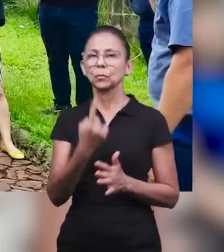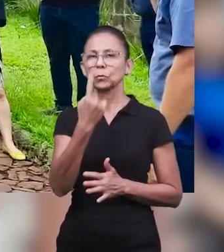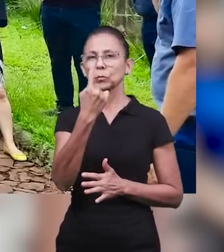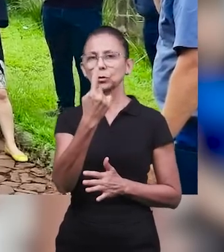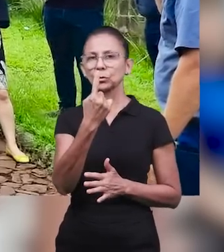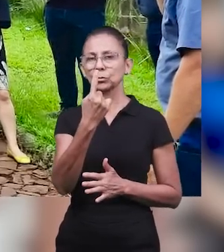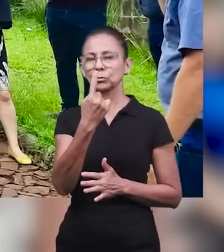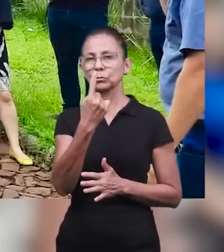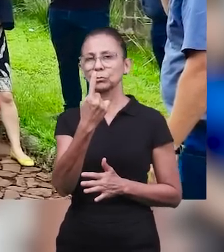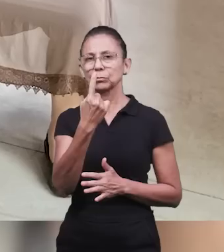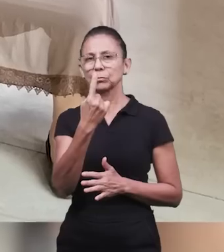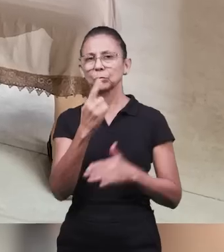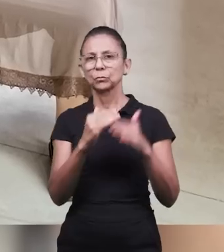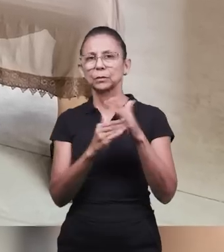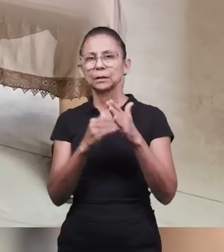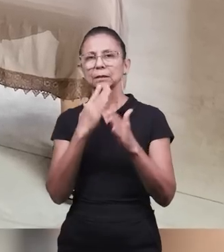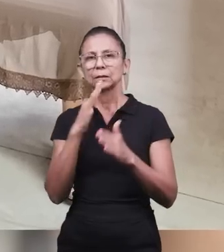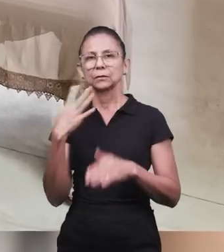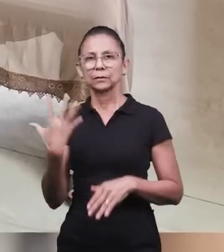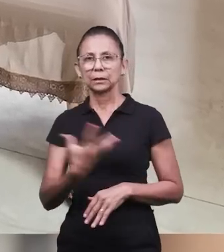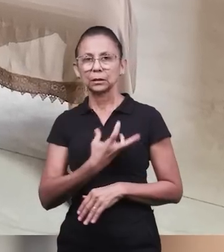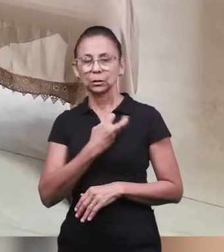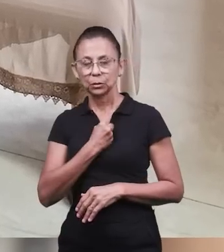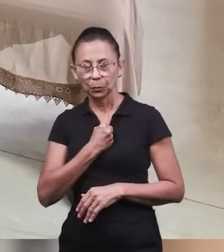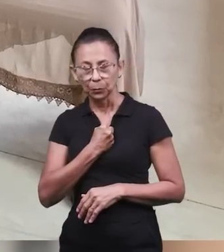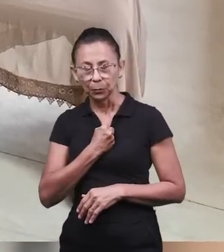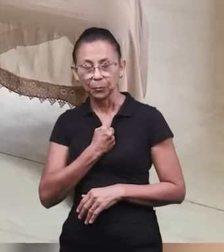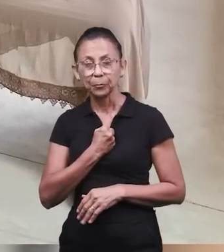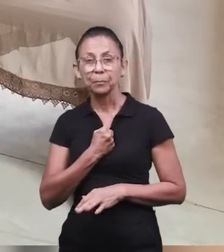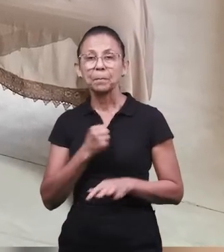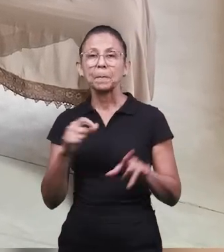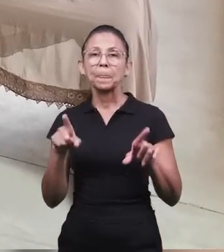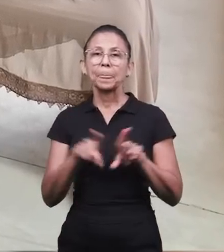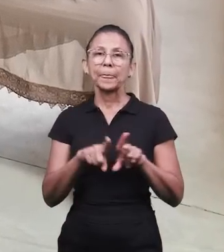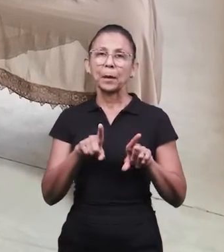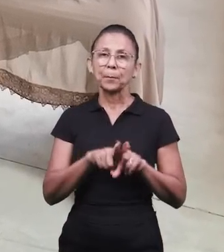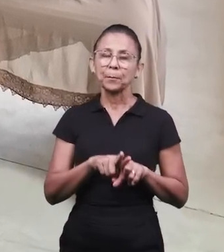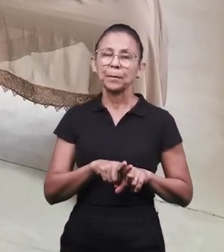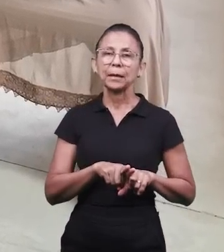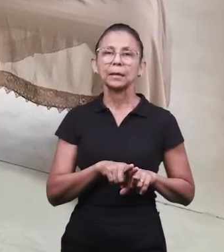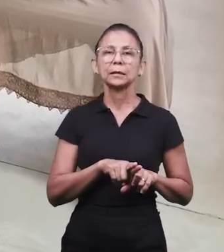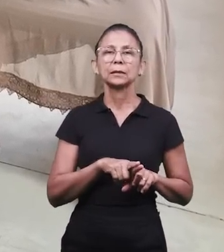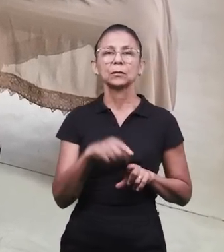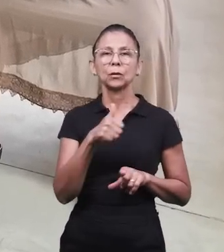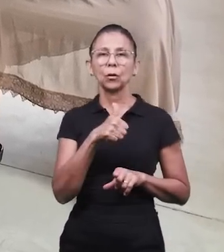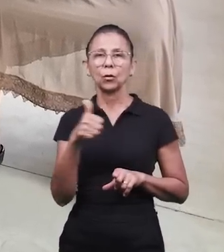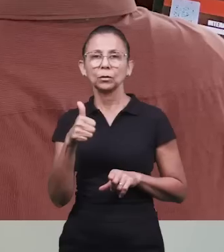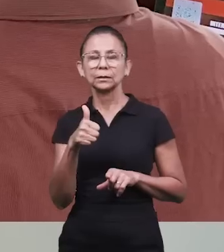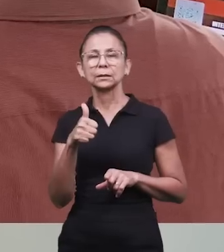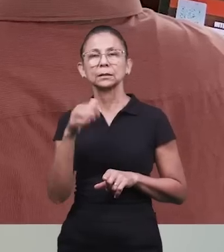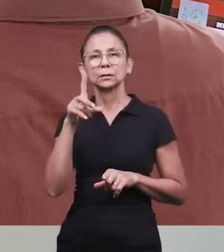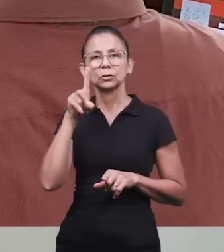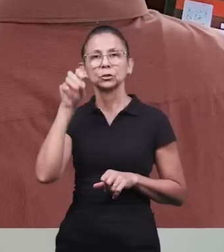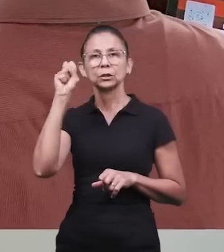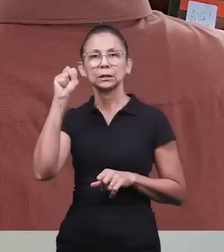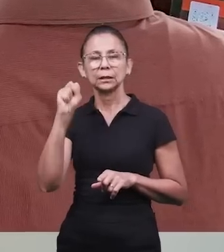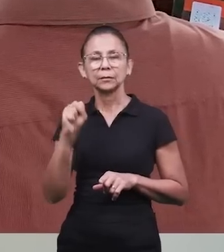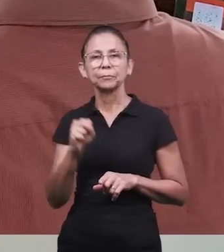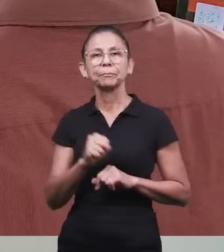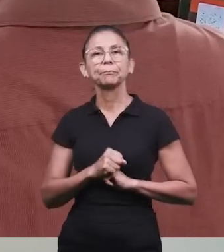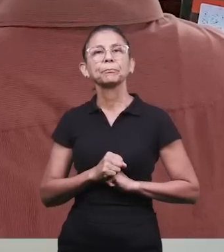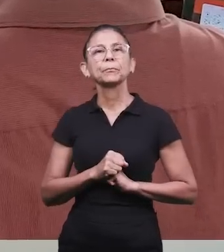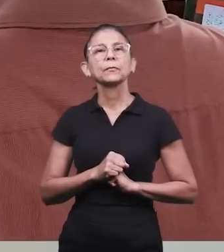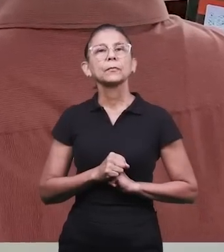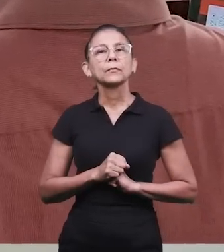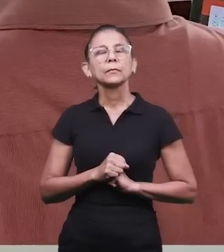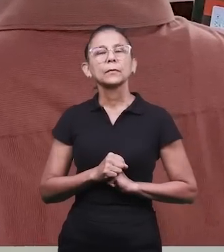único e suficiente Salvador. No sábado, dia 11, tivemos no Manaim de Porto Alegre o Seminário de Senhoras, um